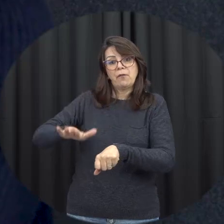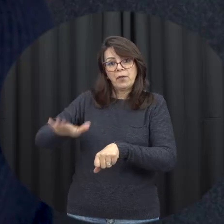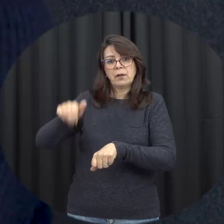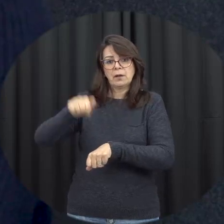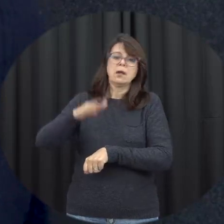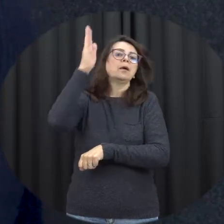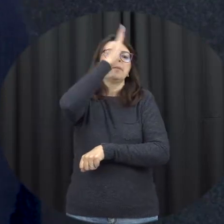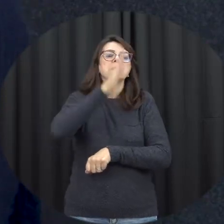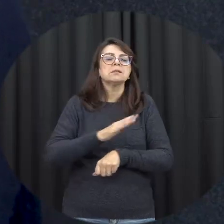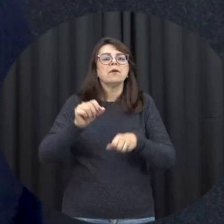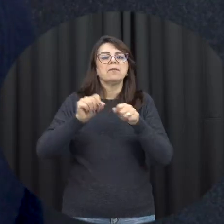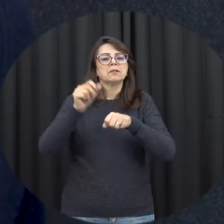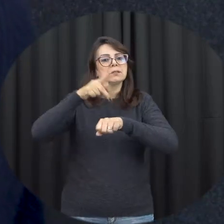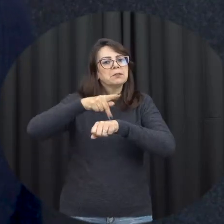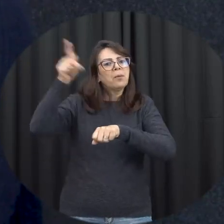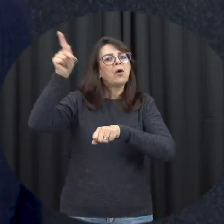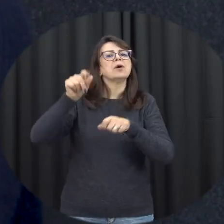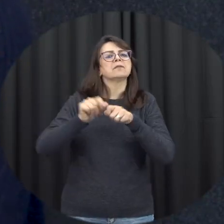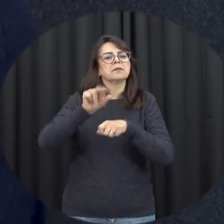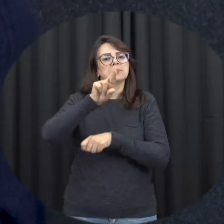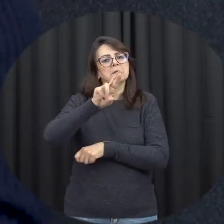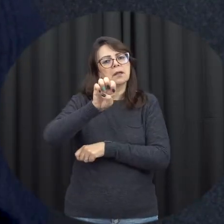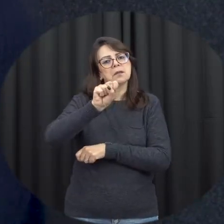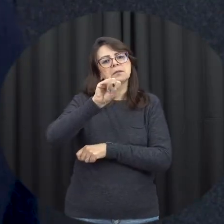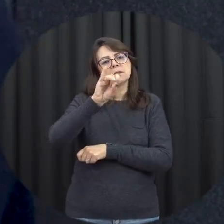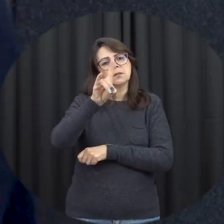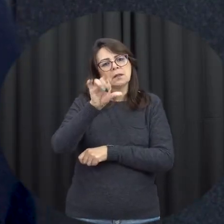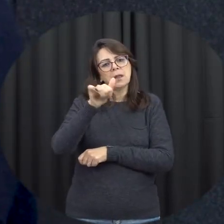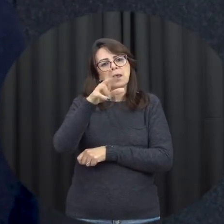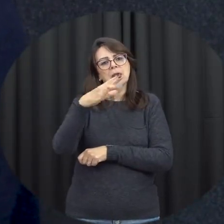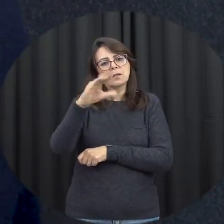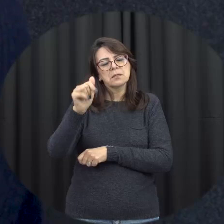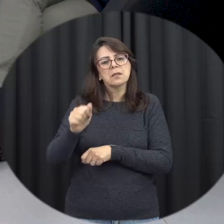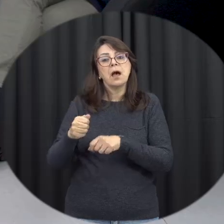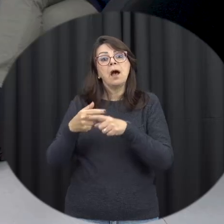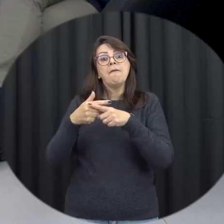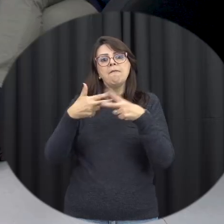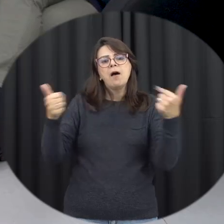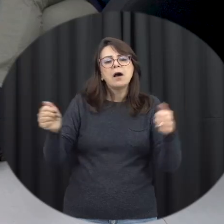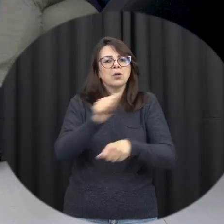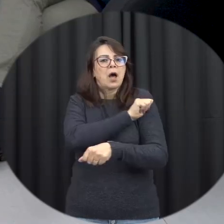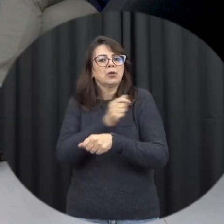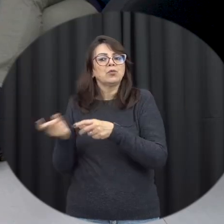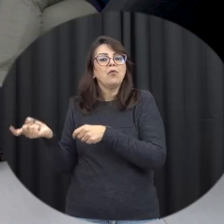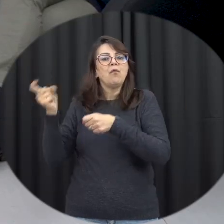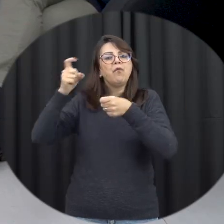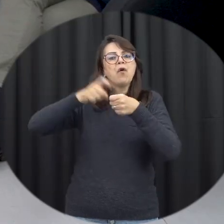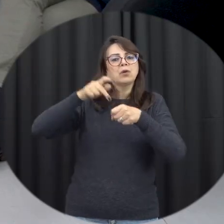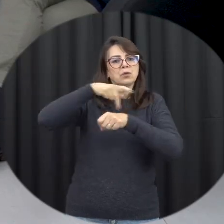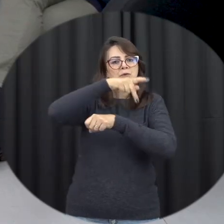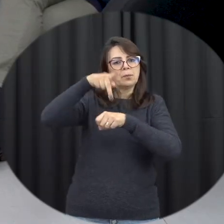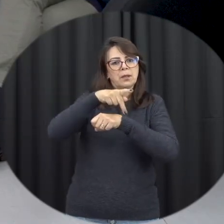fazendo pós-graduação, residência, mas temos alguns que já voltaram para países, estão trabalhando na